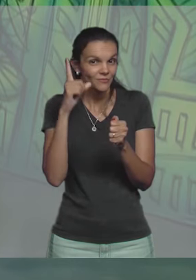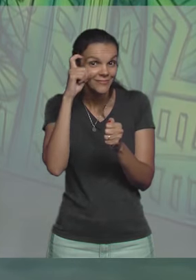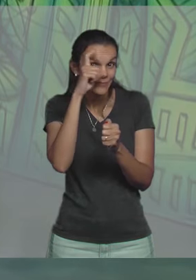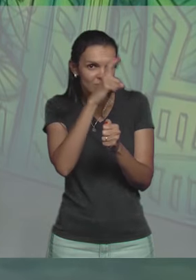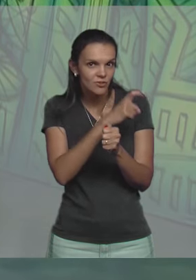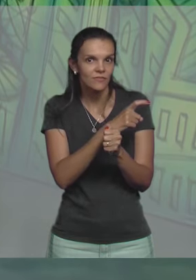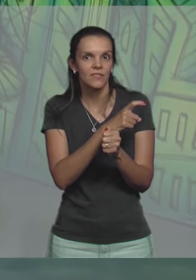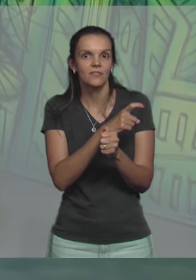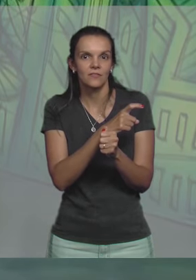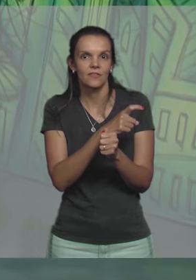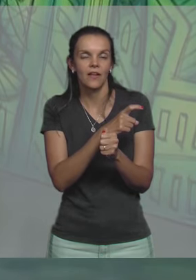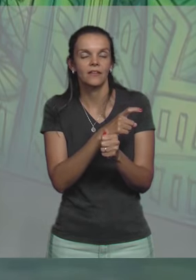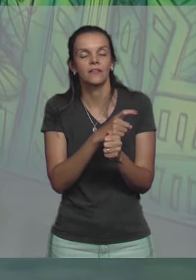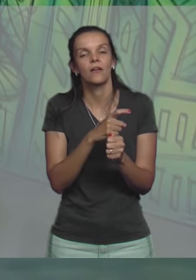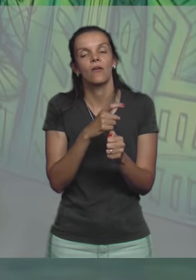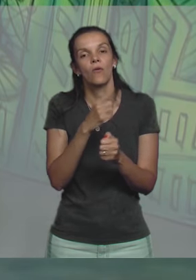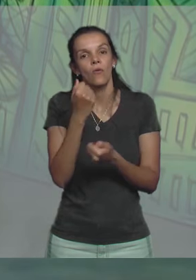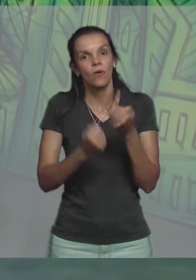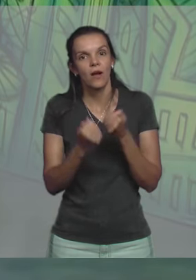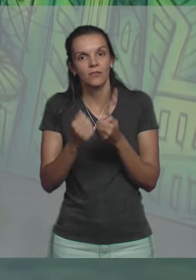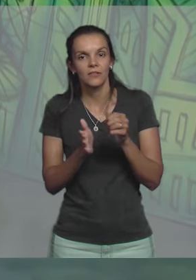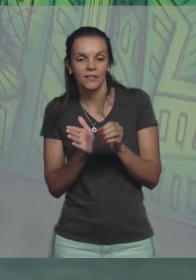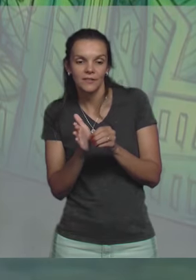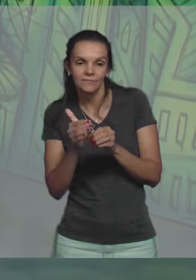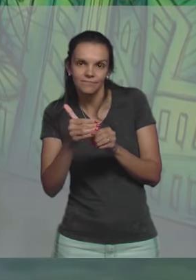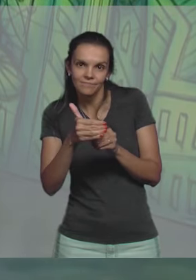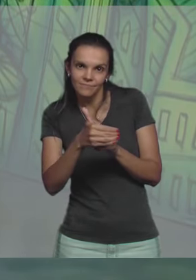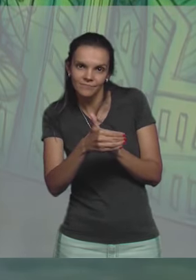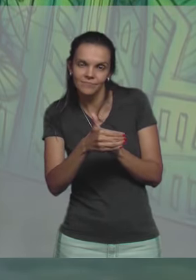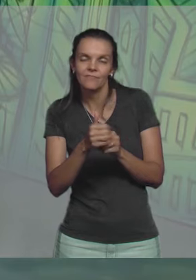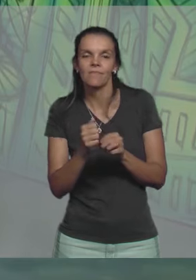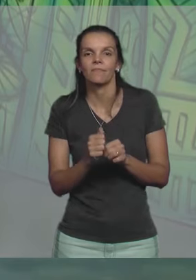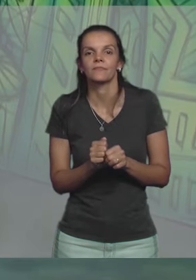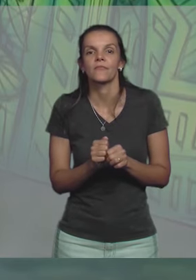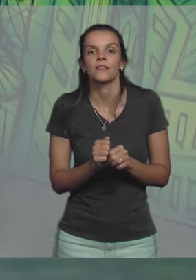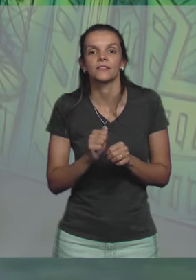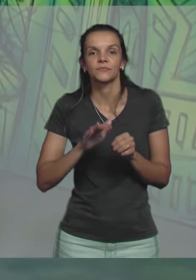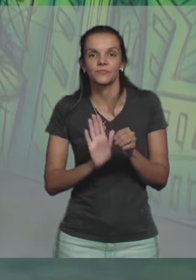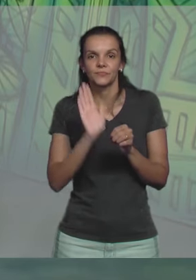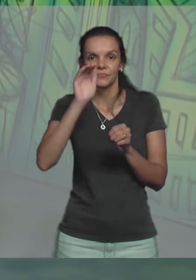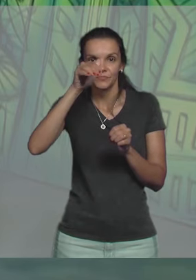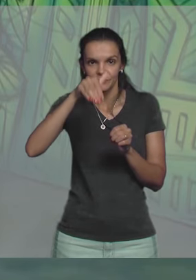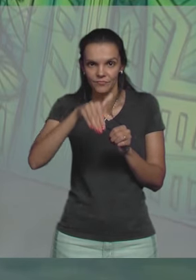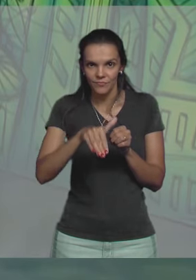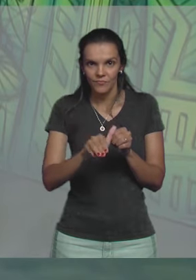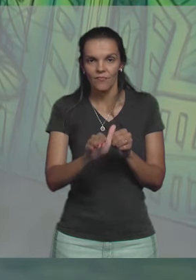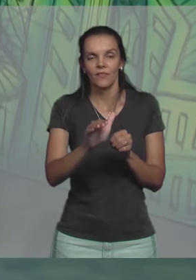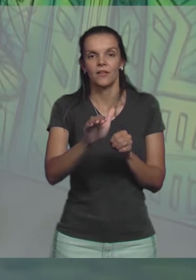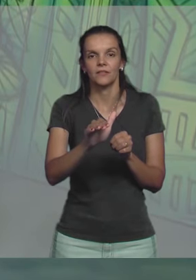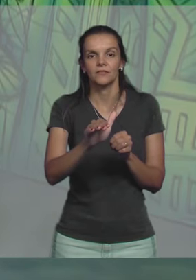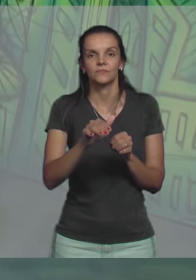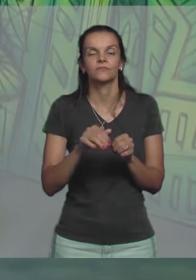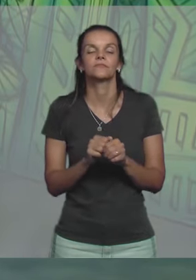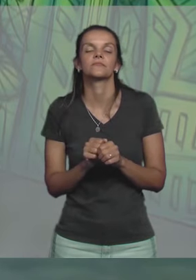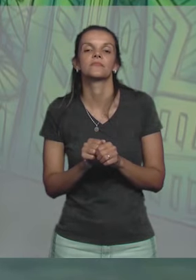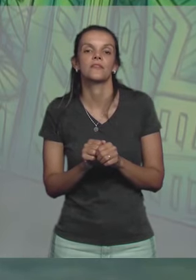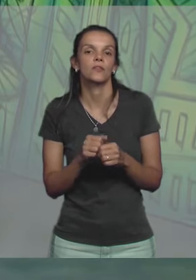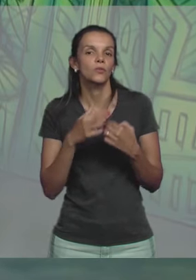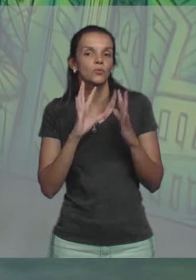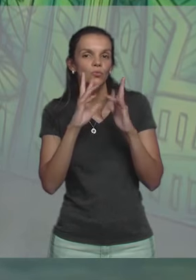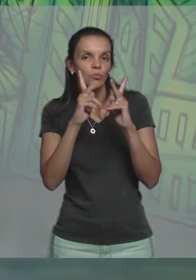dificultar que o veículo entre com velocidade, é outro mecanismo. A criação de passagens elevadas, né, suba o nível do pavimento